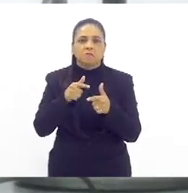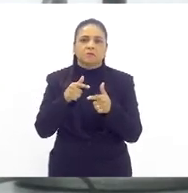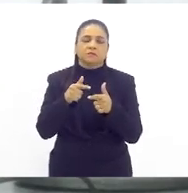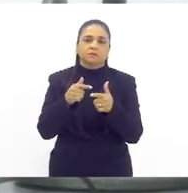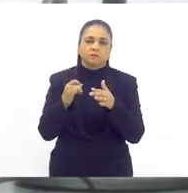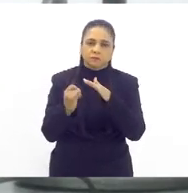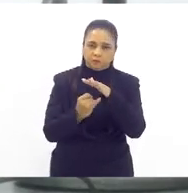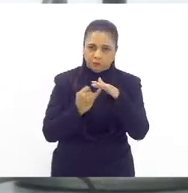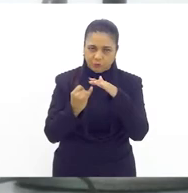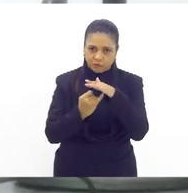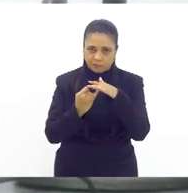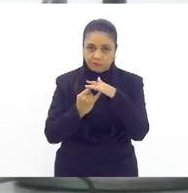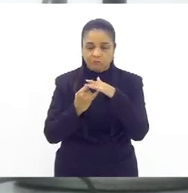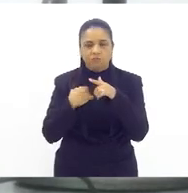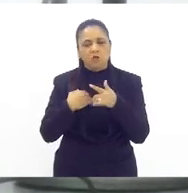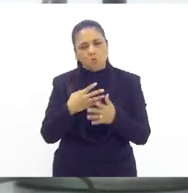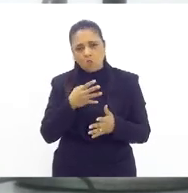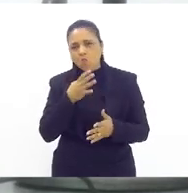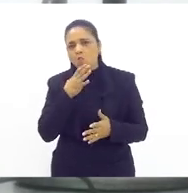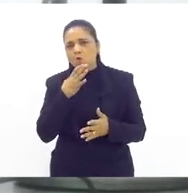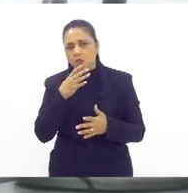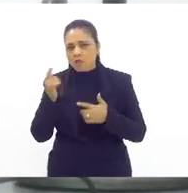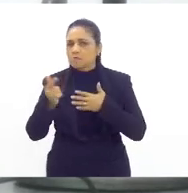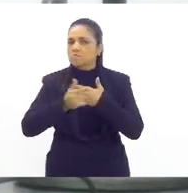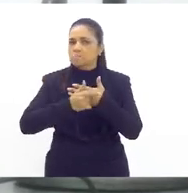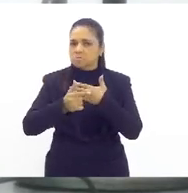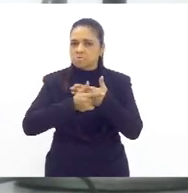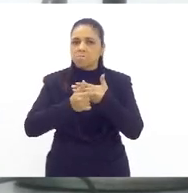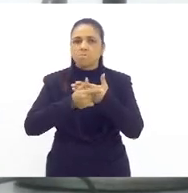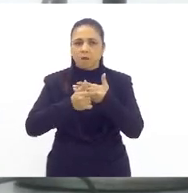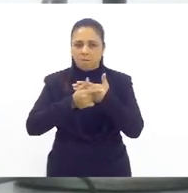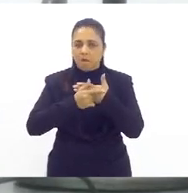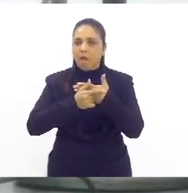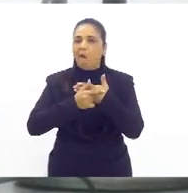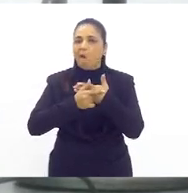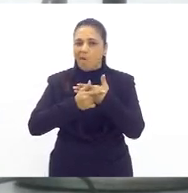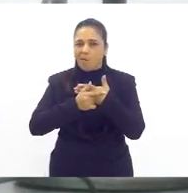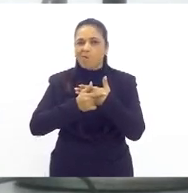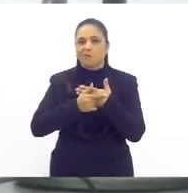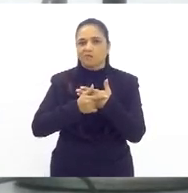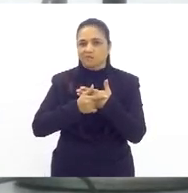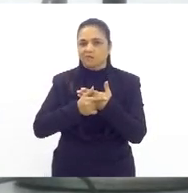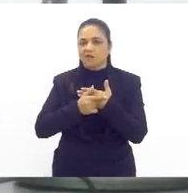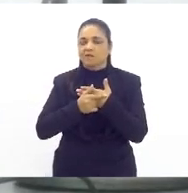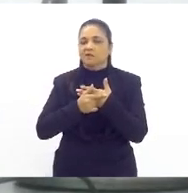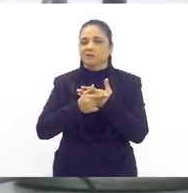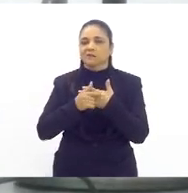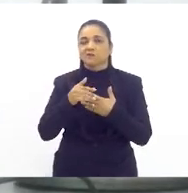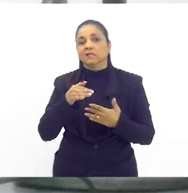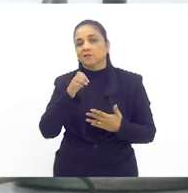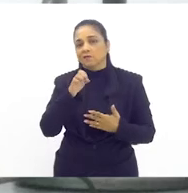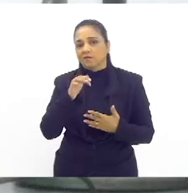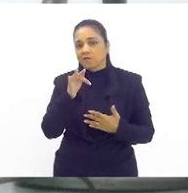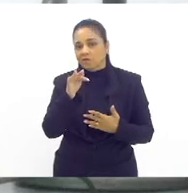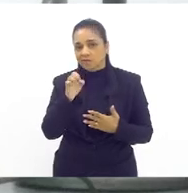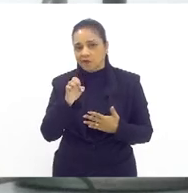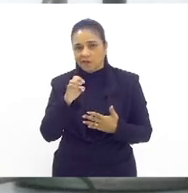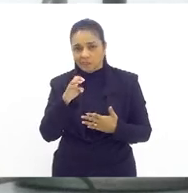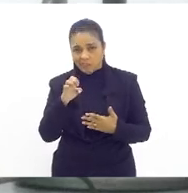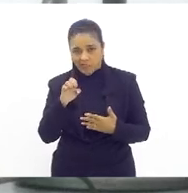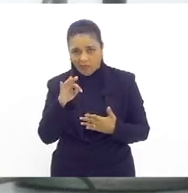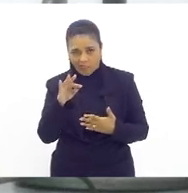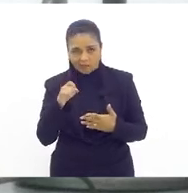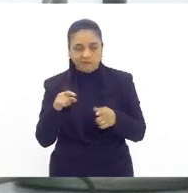reconhece o papel central da fundação para o desenvolvimento não apenas social